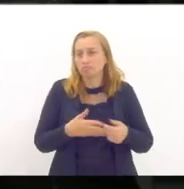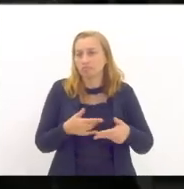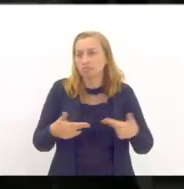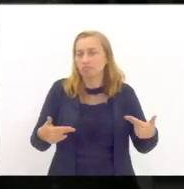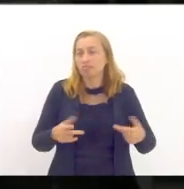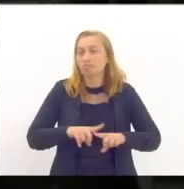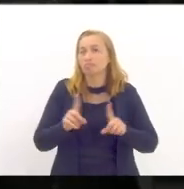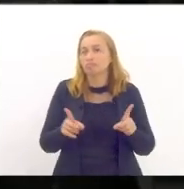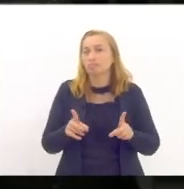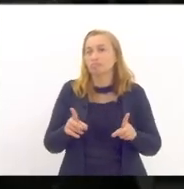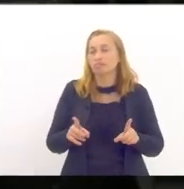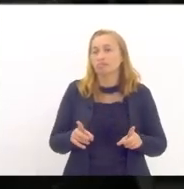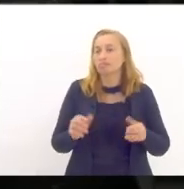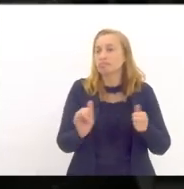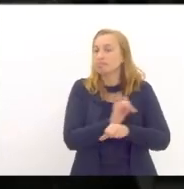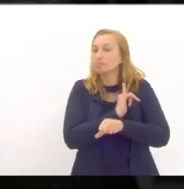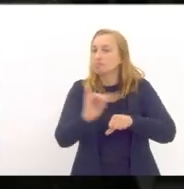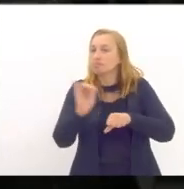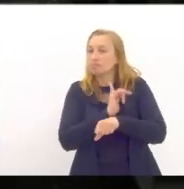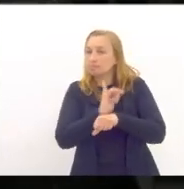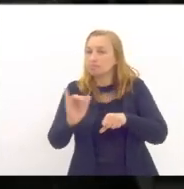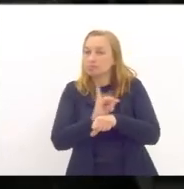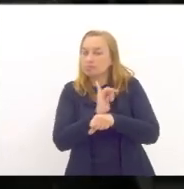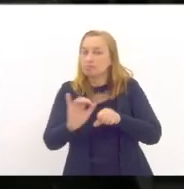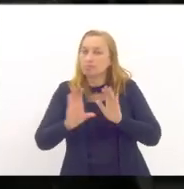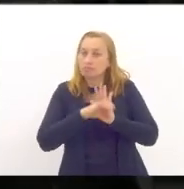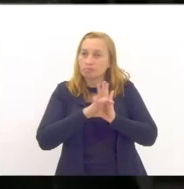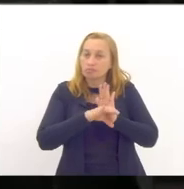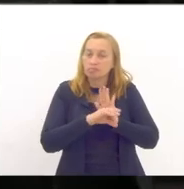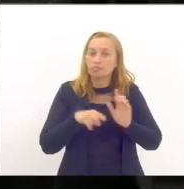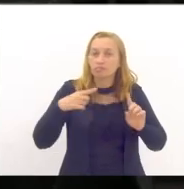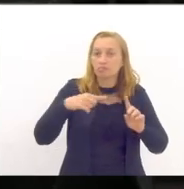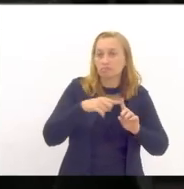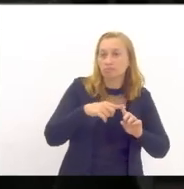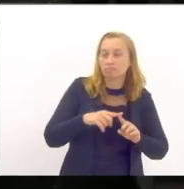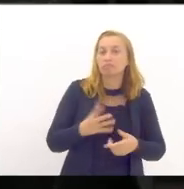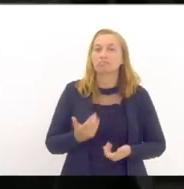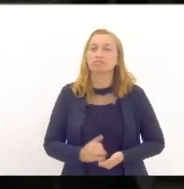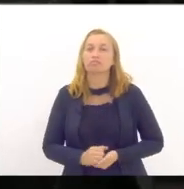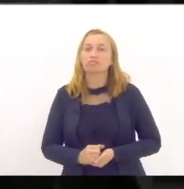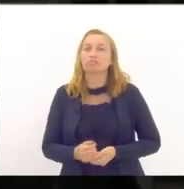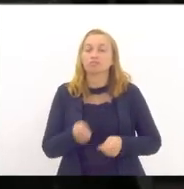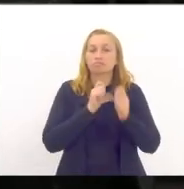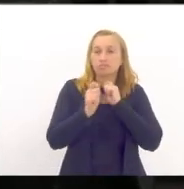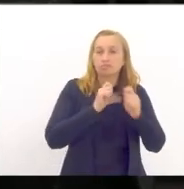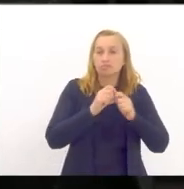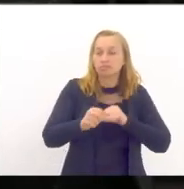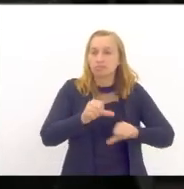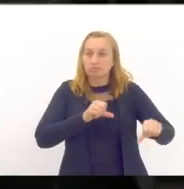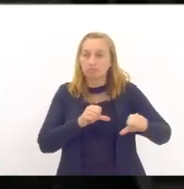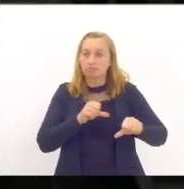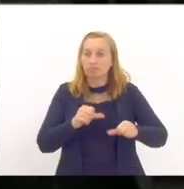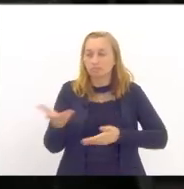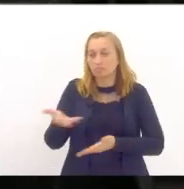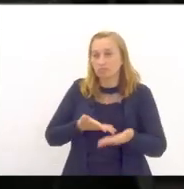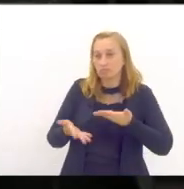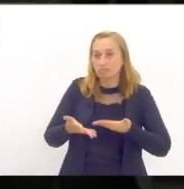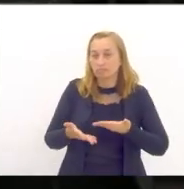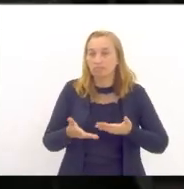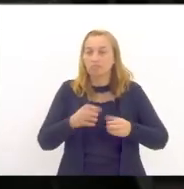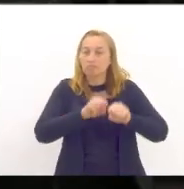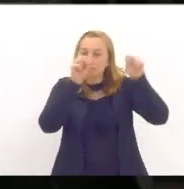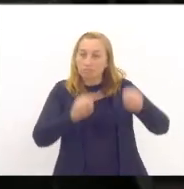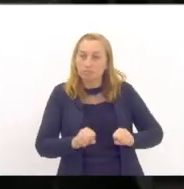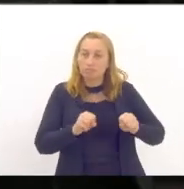São revestidas de um ritual estratégico, o conceito de objetividade. Objetividade no jornalismo é o contrário de parcialidade. É um sistema